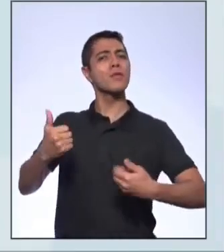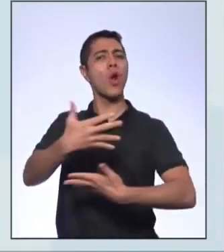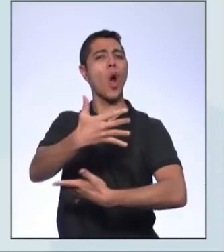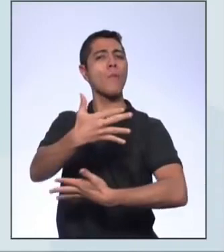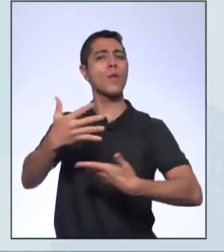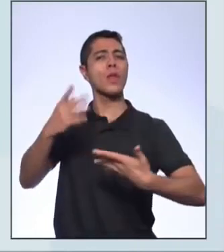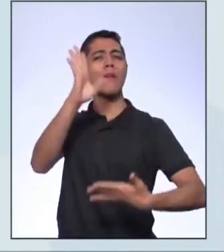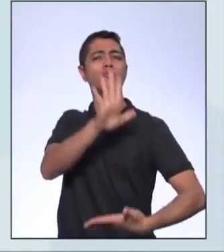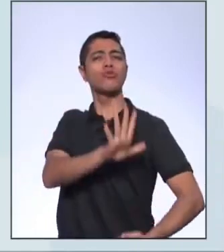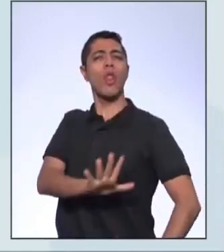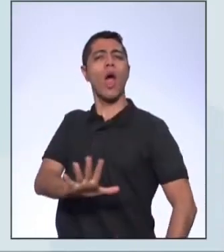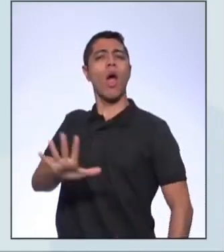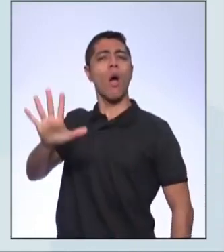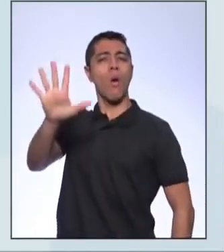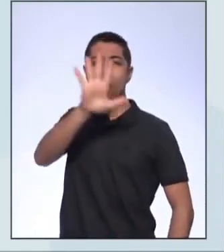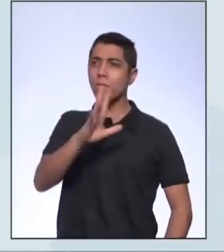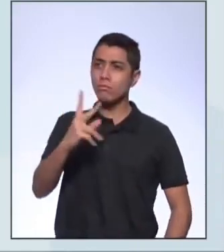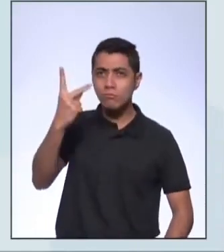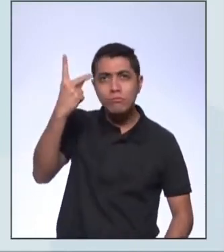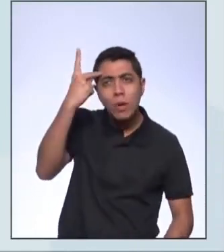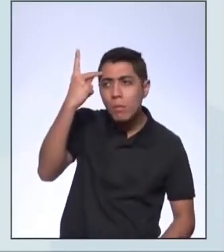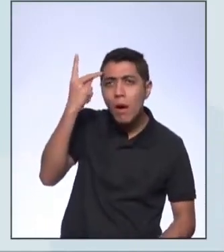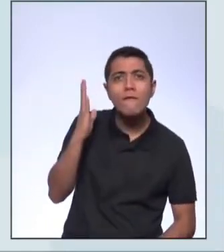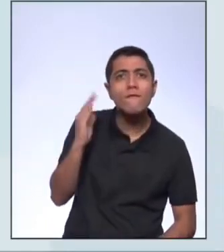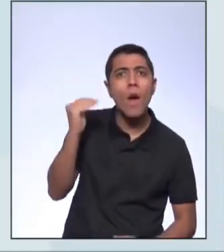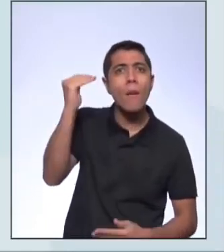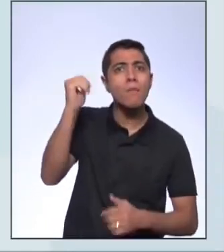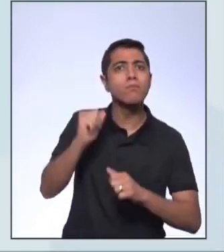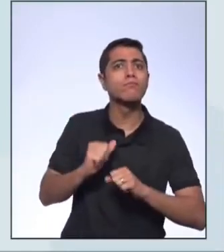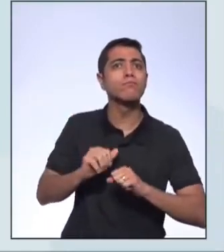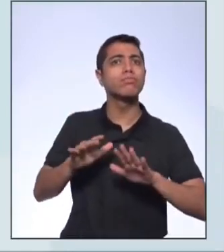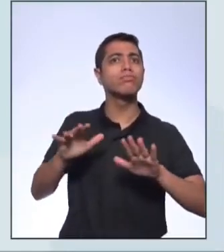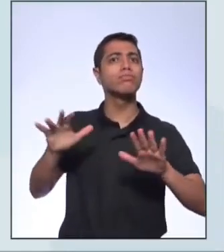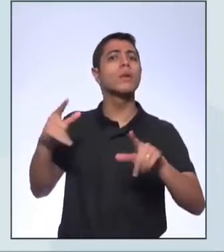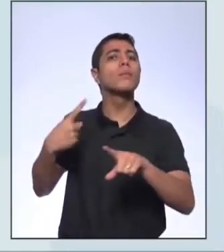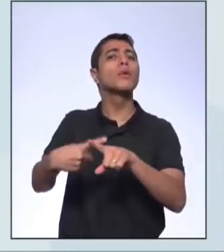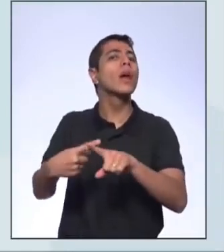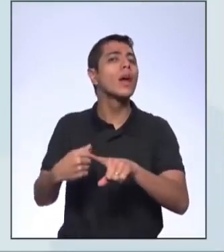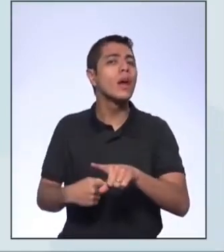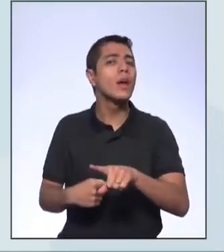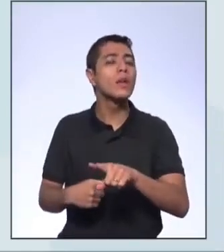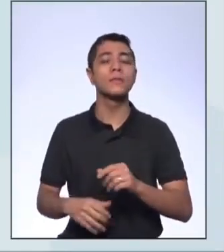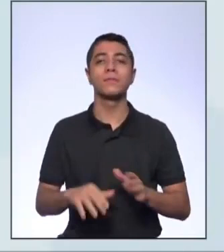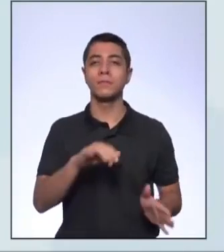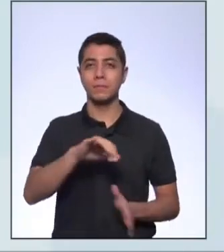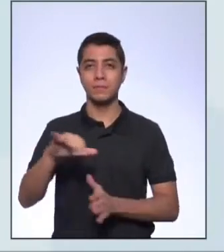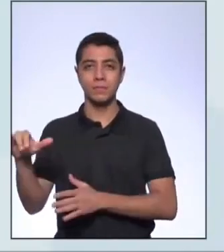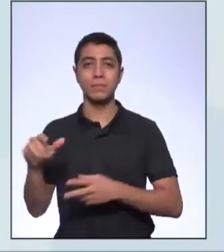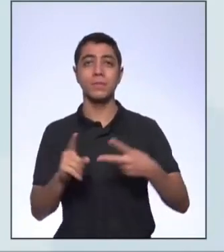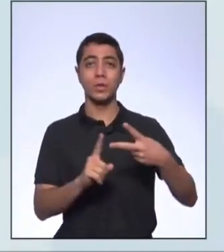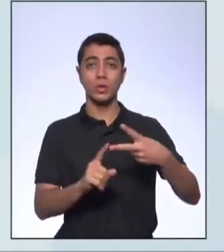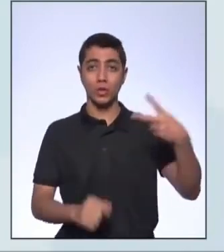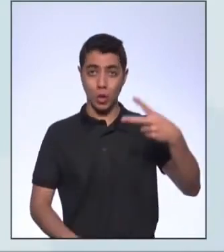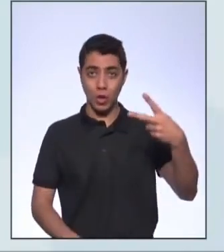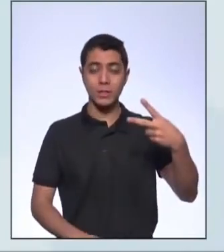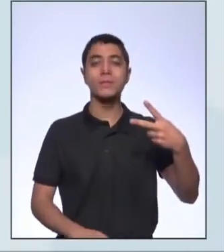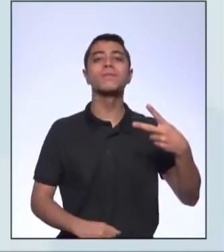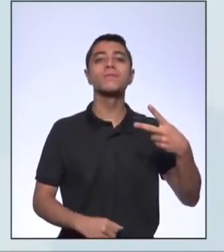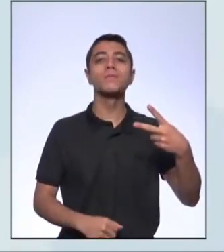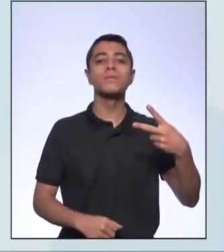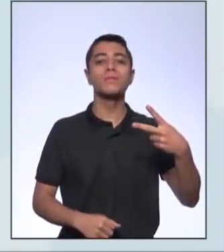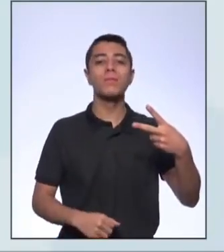coloca São Paulo nesse patamar e dois quais são as duas cidades consideradas metrópoles